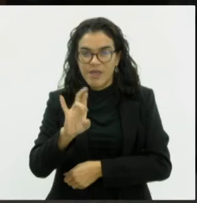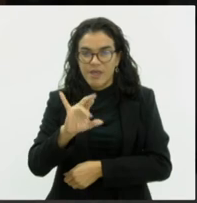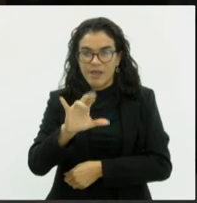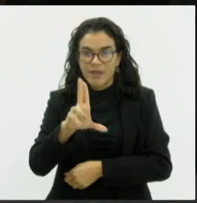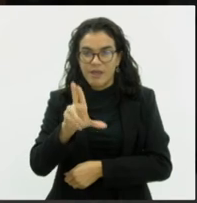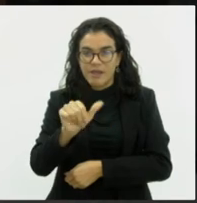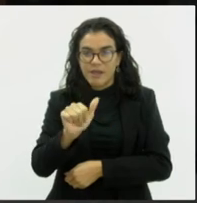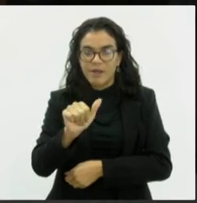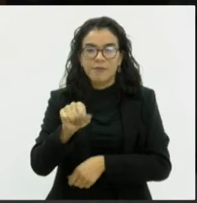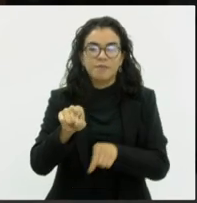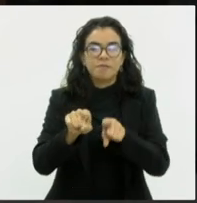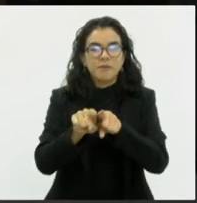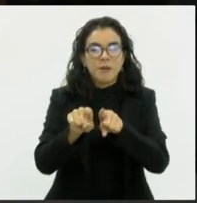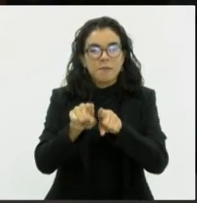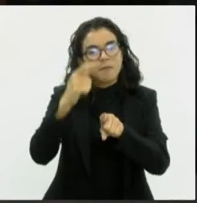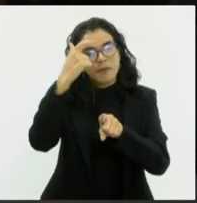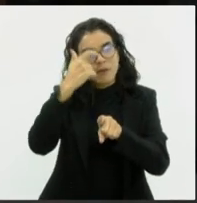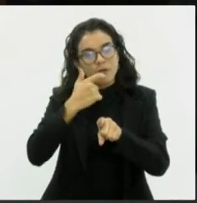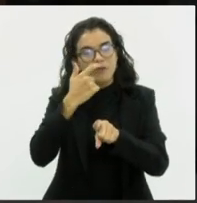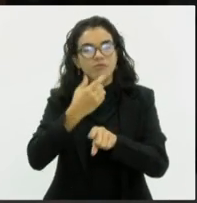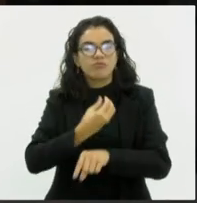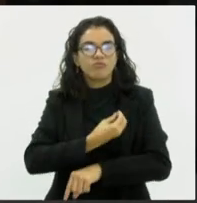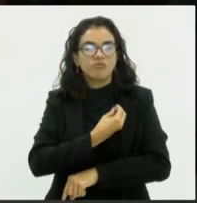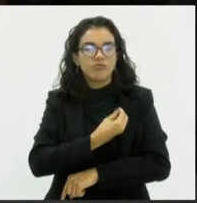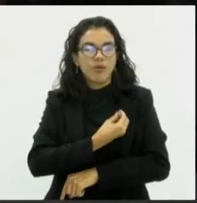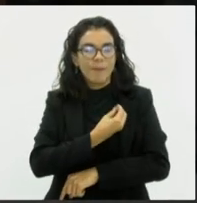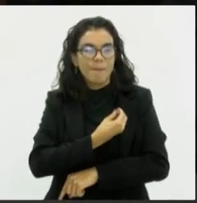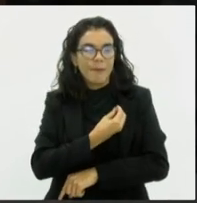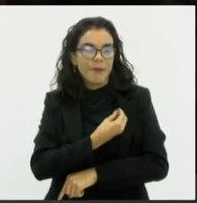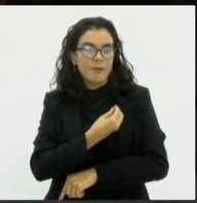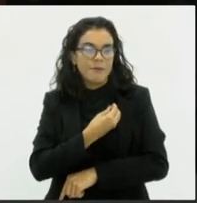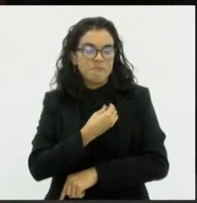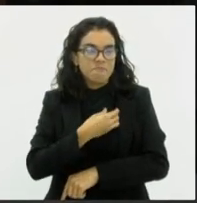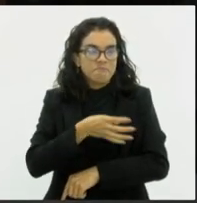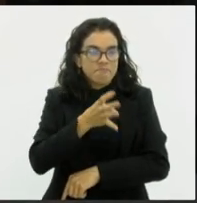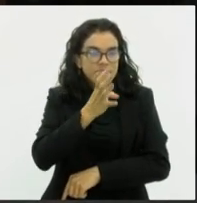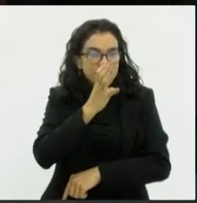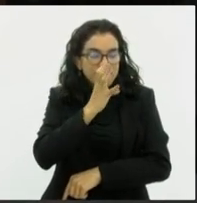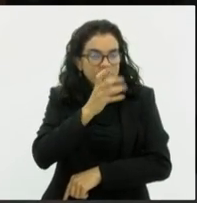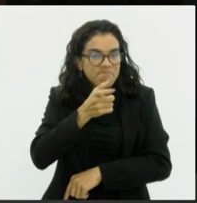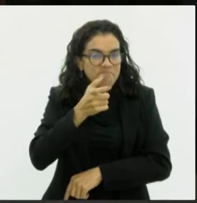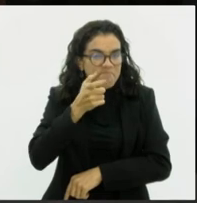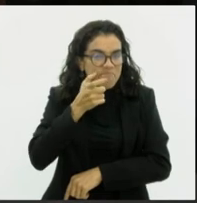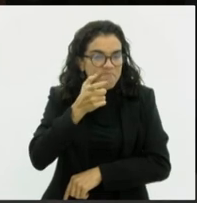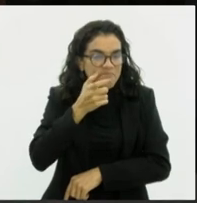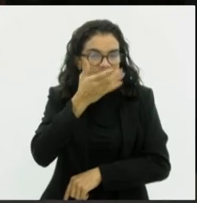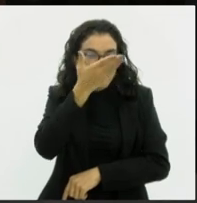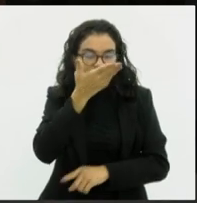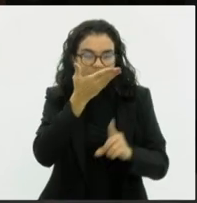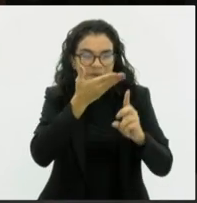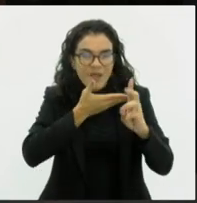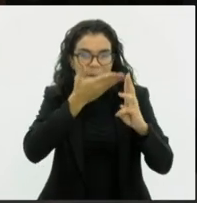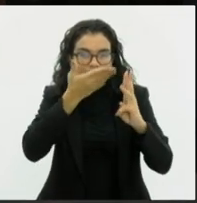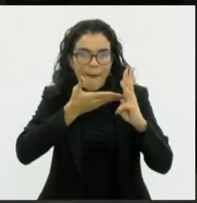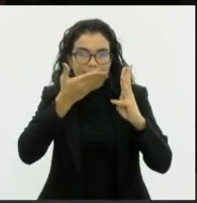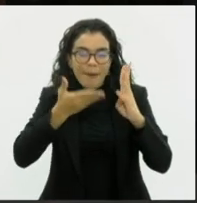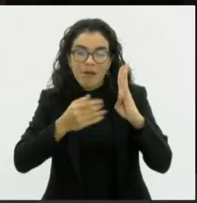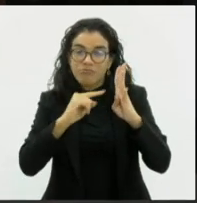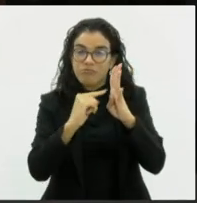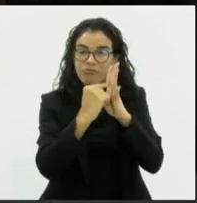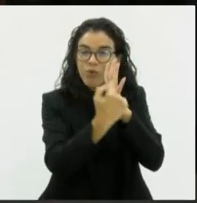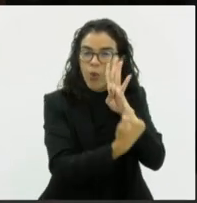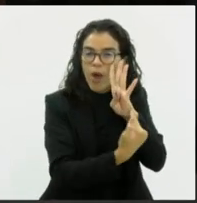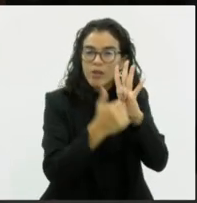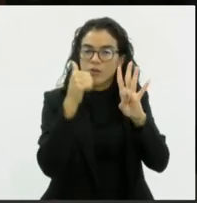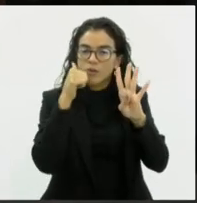E bem, estou aqui para prestigiar essas quatro mulheres que, dentro de suas profissões,